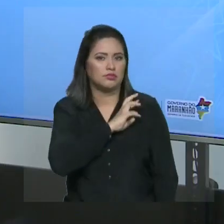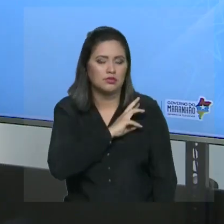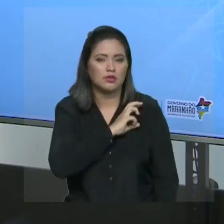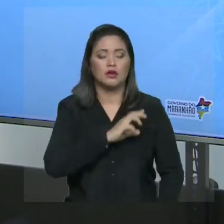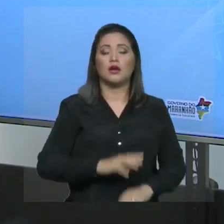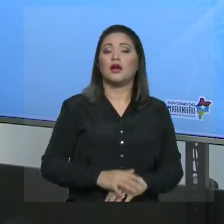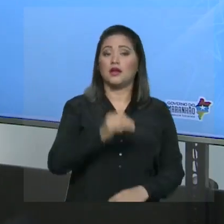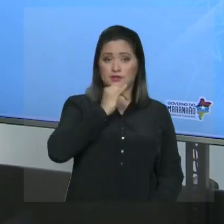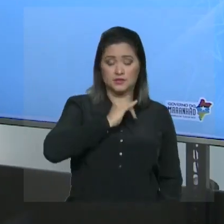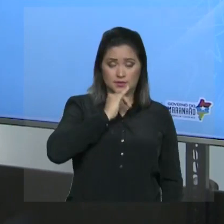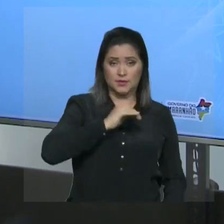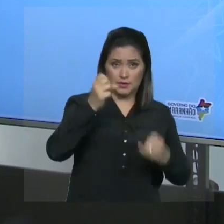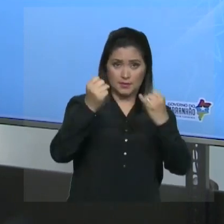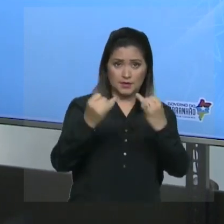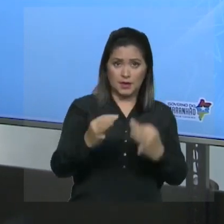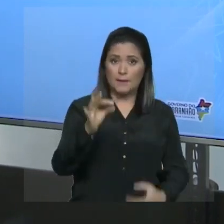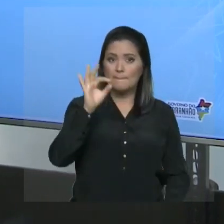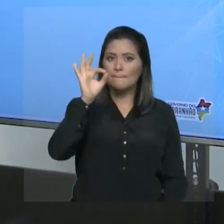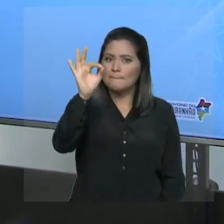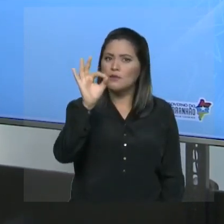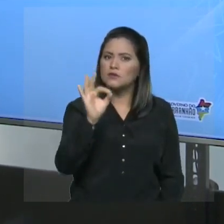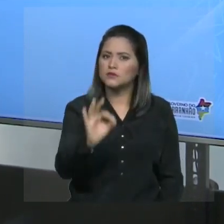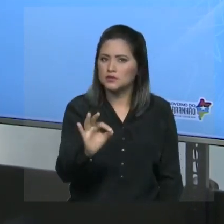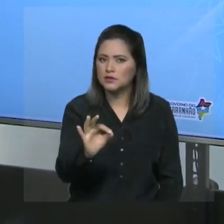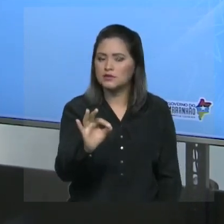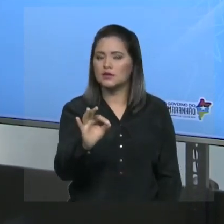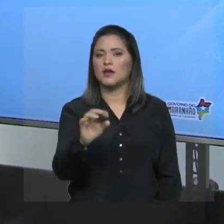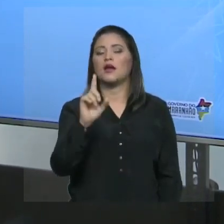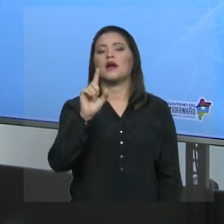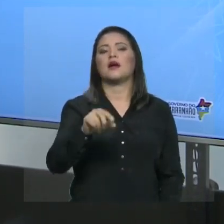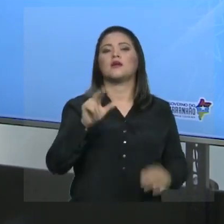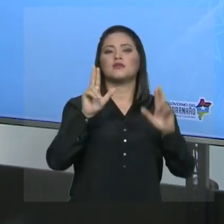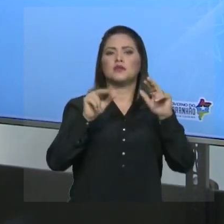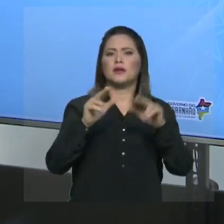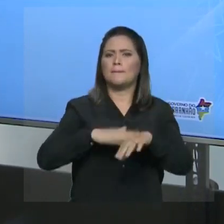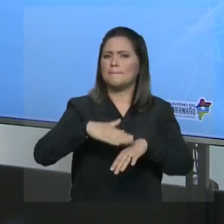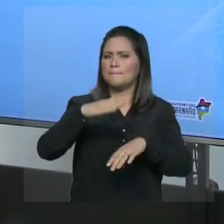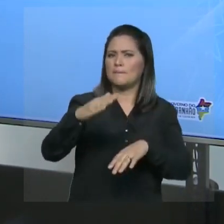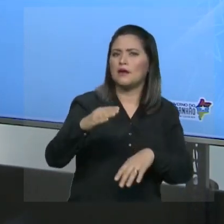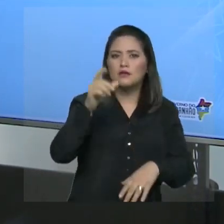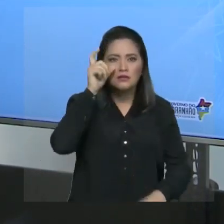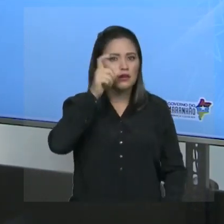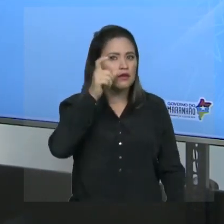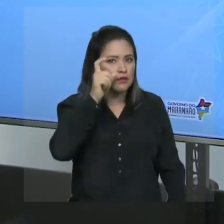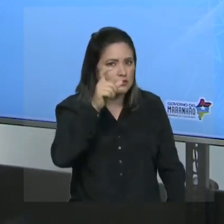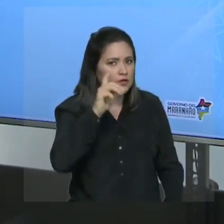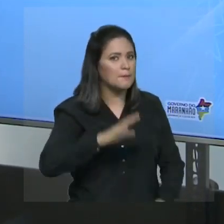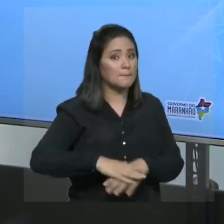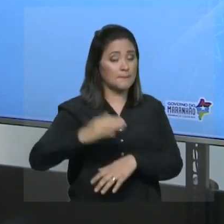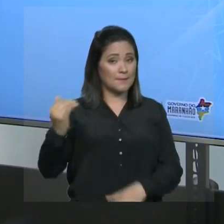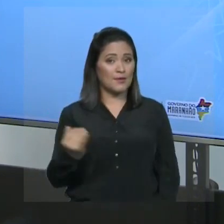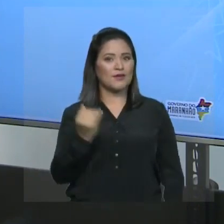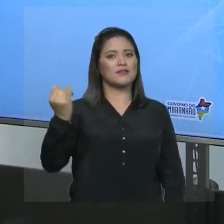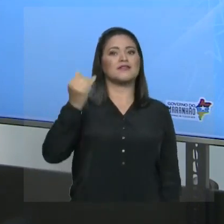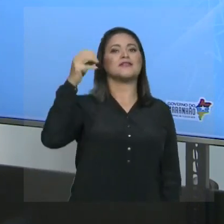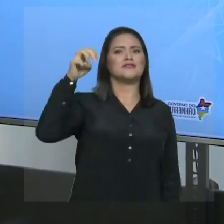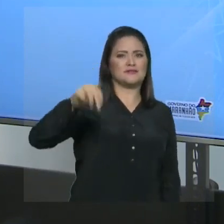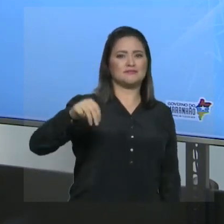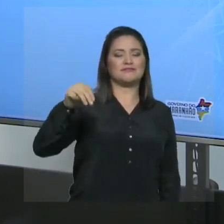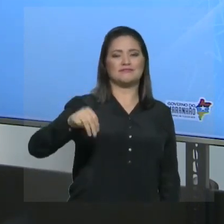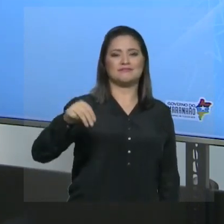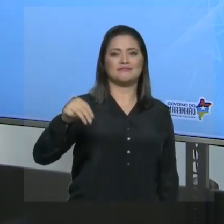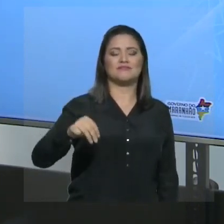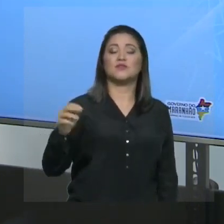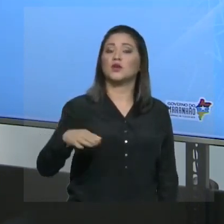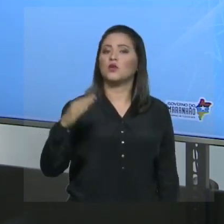porcentagem. E porcentagem é um assunto, um dos assuntos mais interessantes e mais importantes da matemática